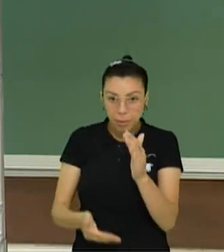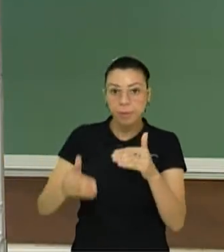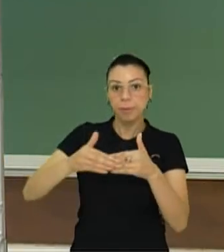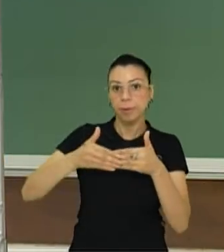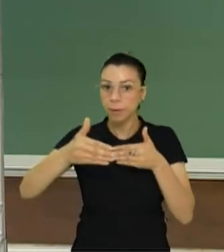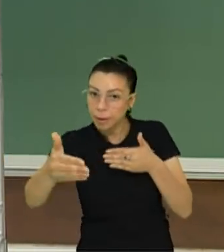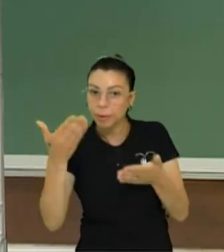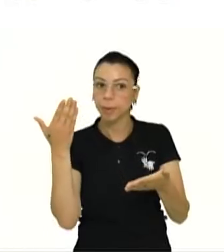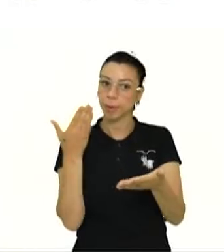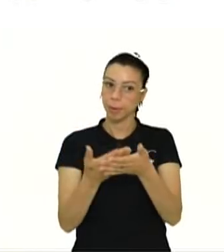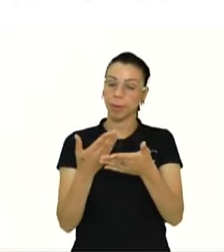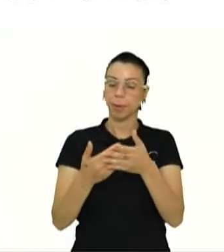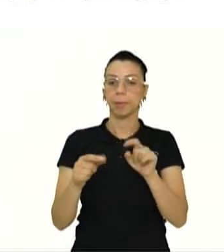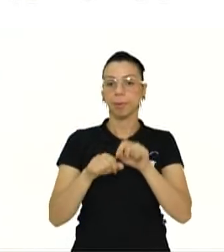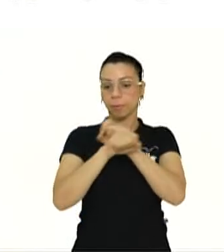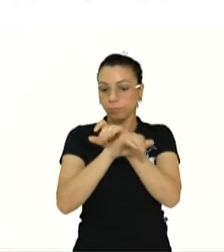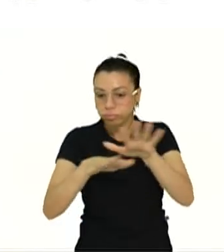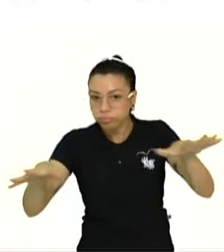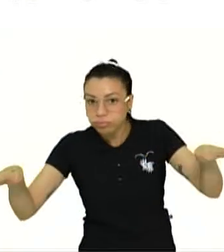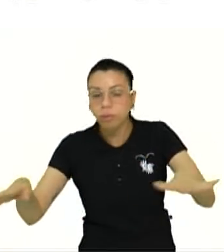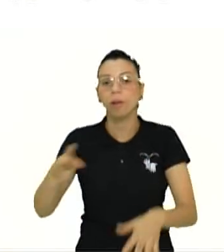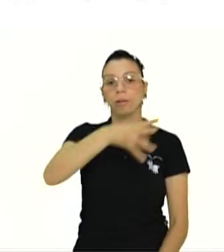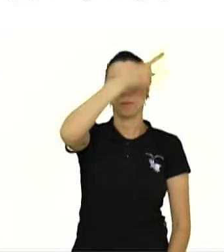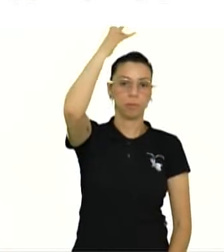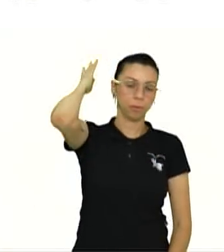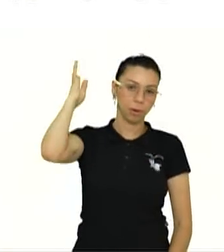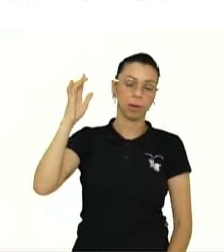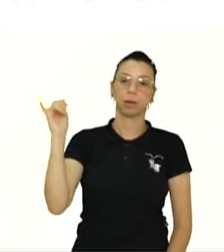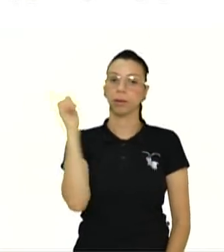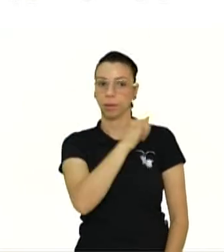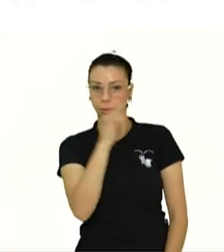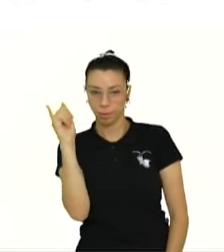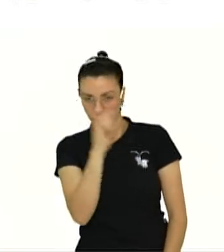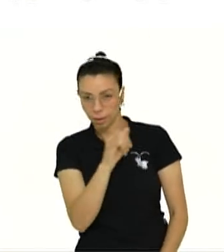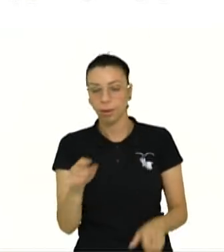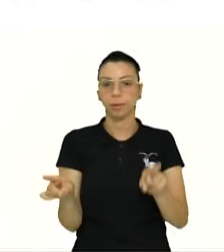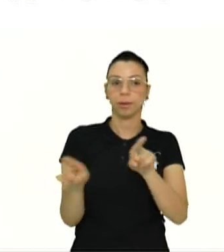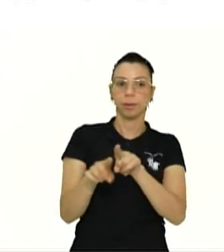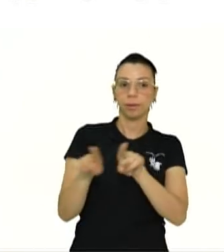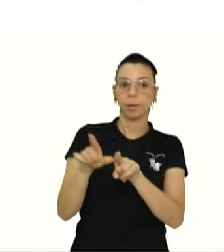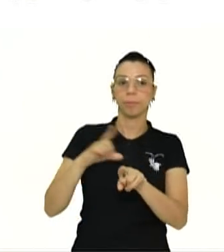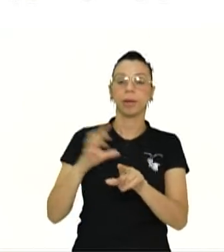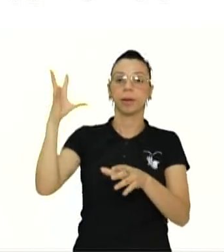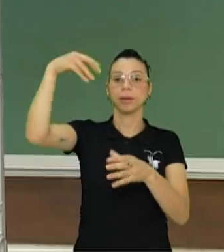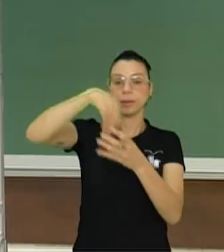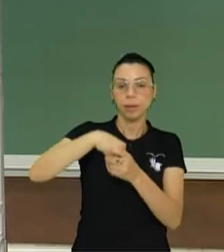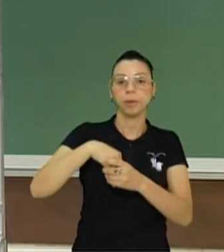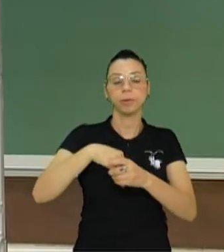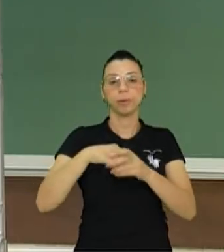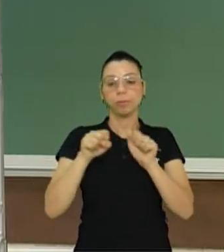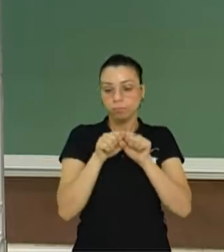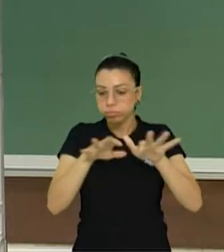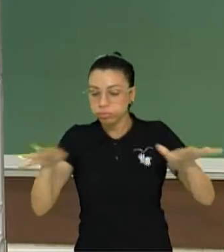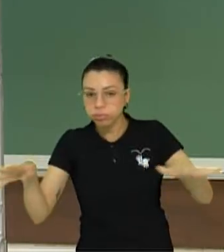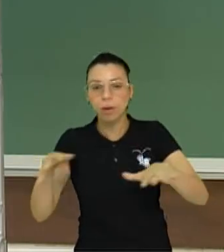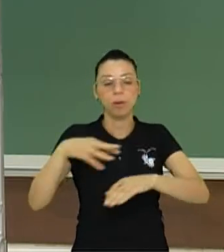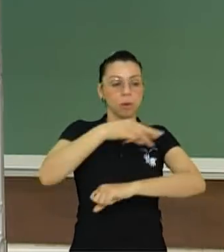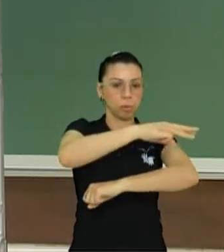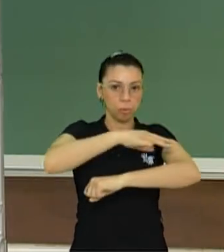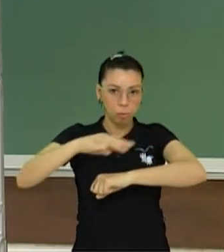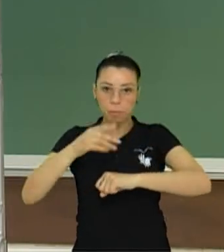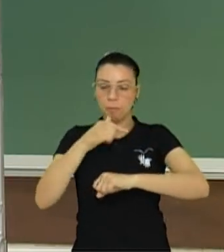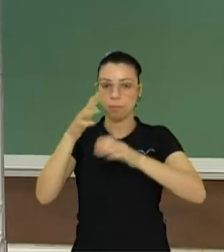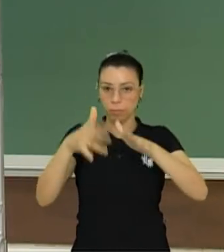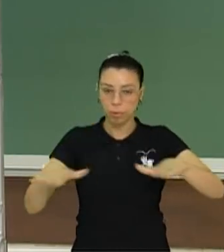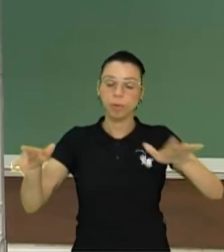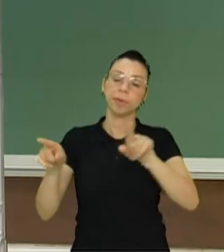próximas aulas. Expansão territorial de Roma na Itália, expansão territorial no Mar Mediterrâneo. Comentamos ainda um pouco mais sobre o